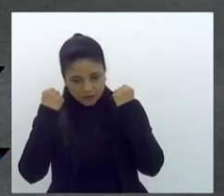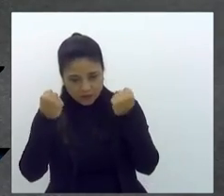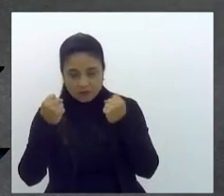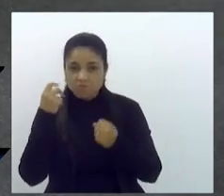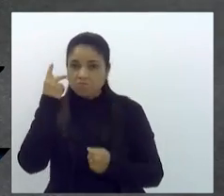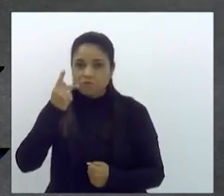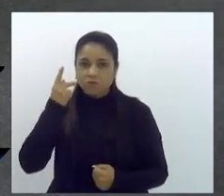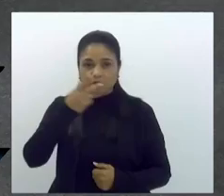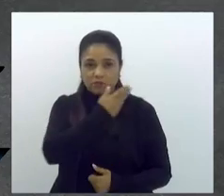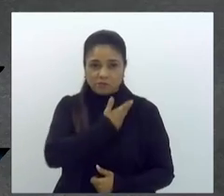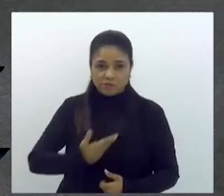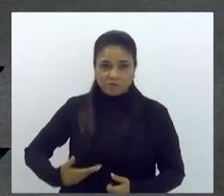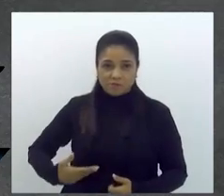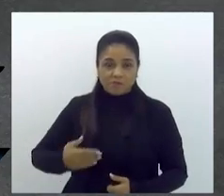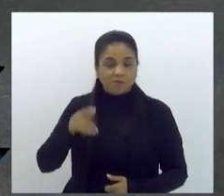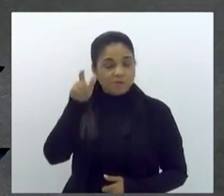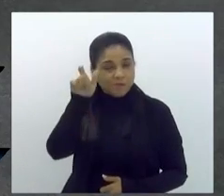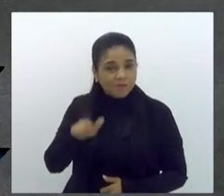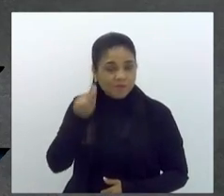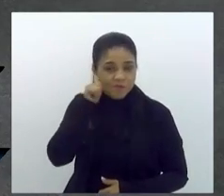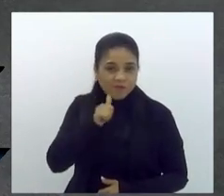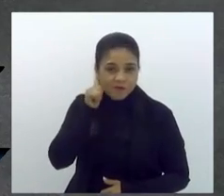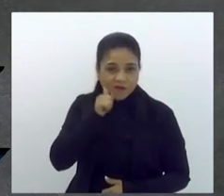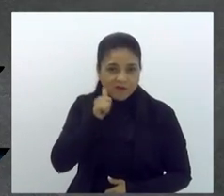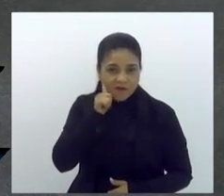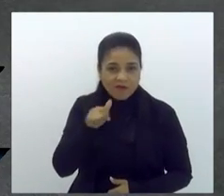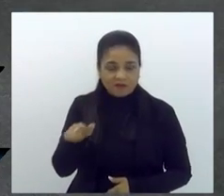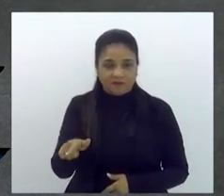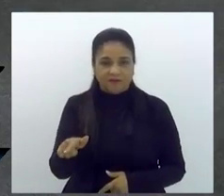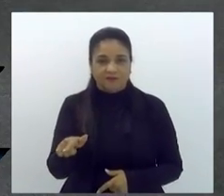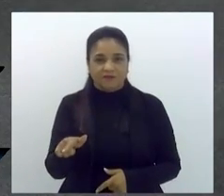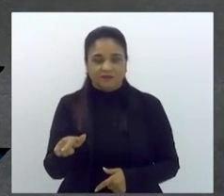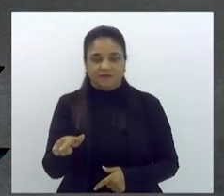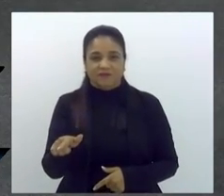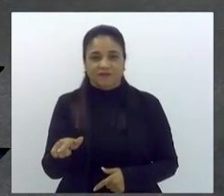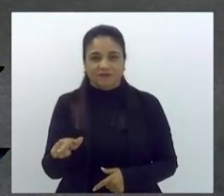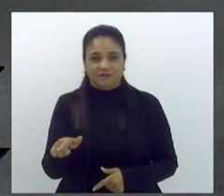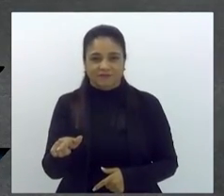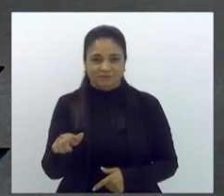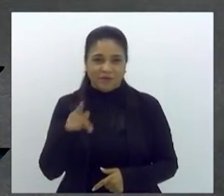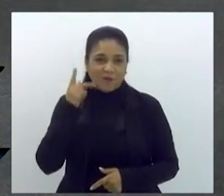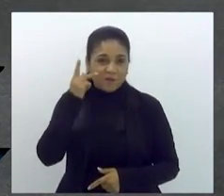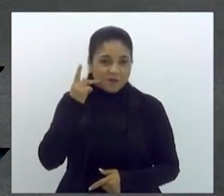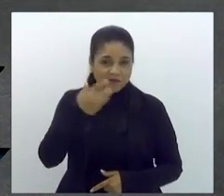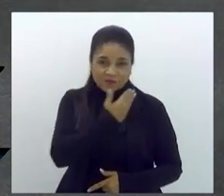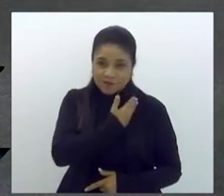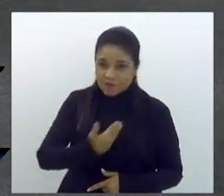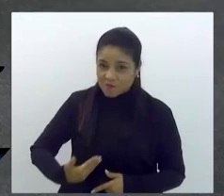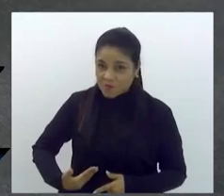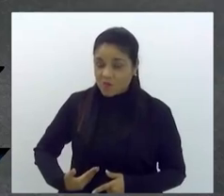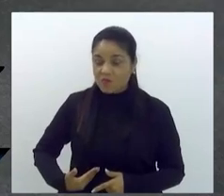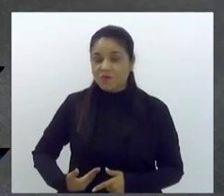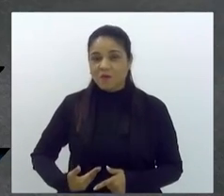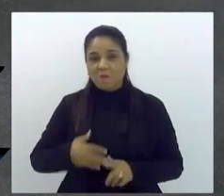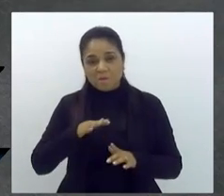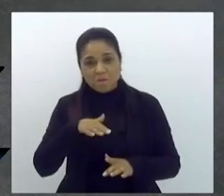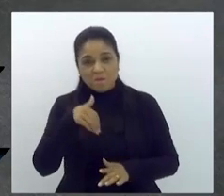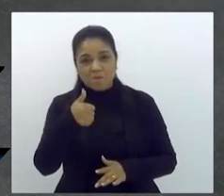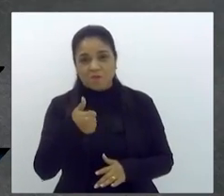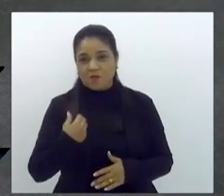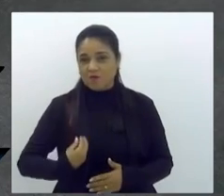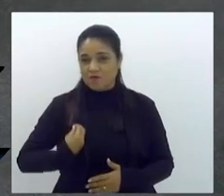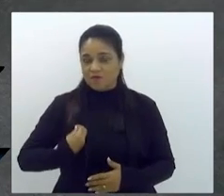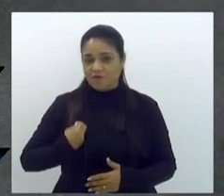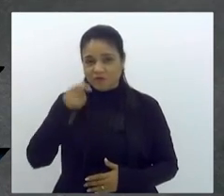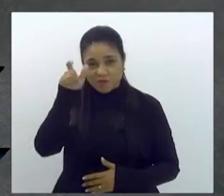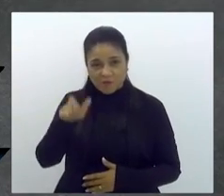as mulheres do campo fortalecer as políticas públicas não é de melhorar a vida das